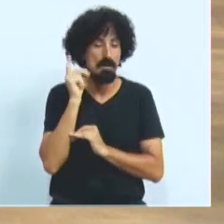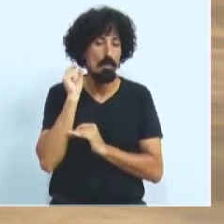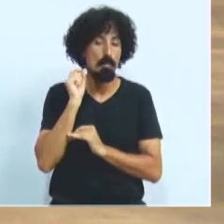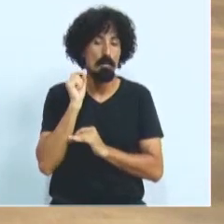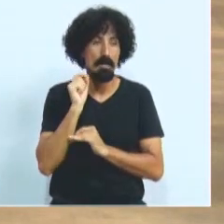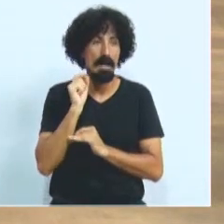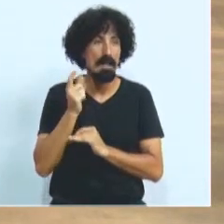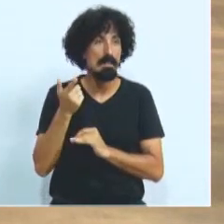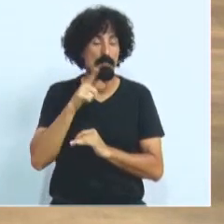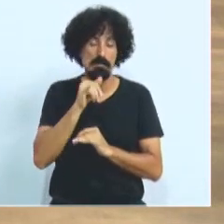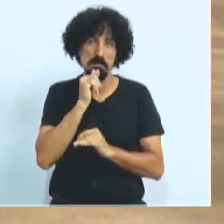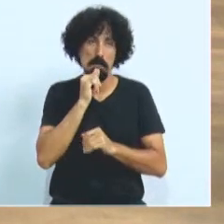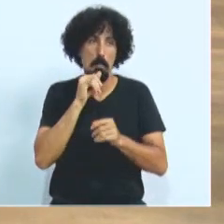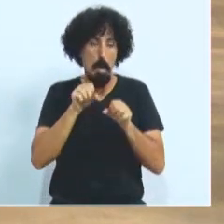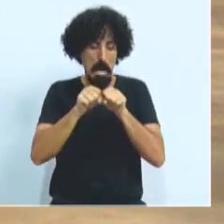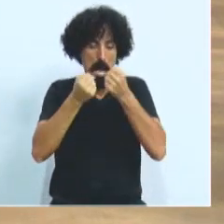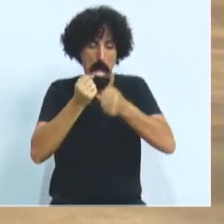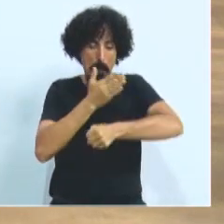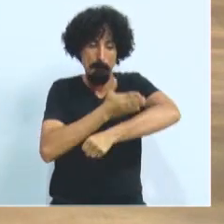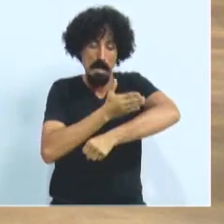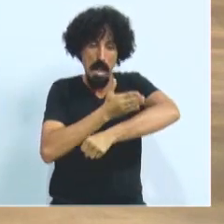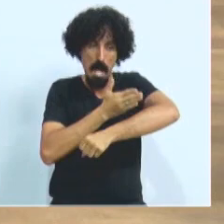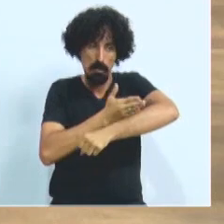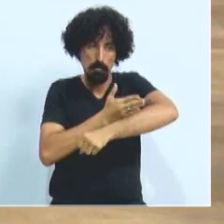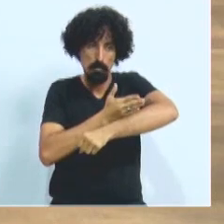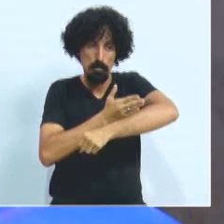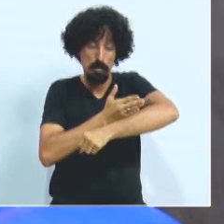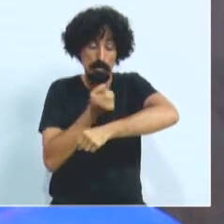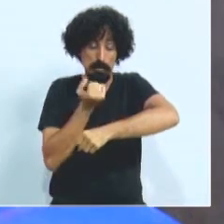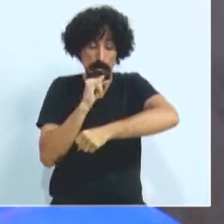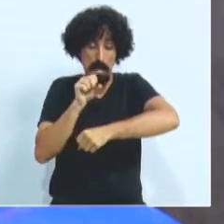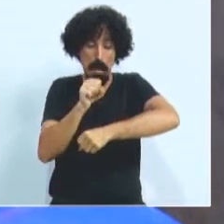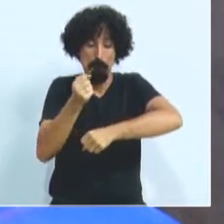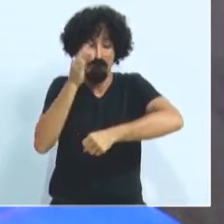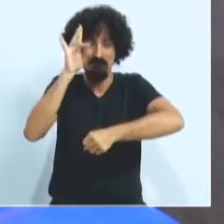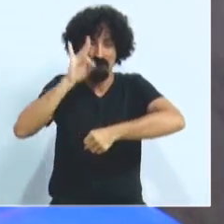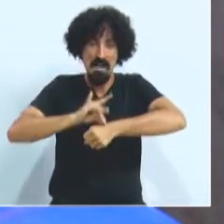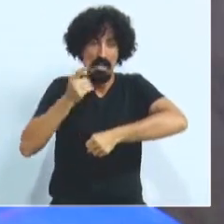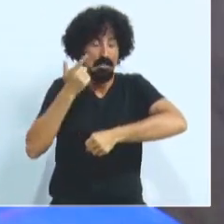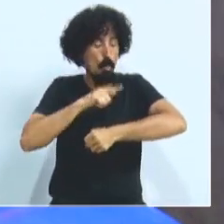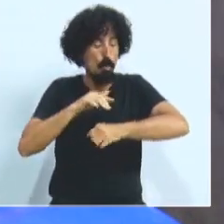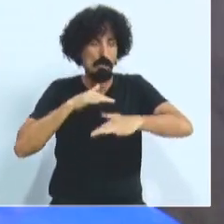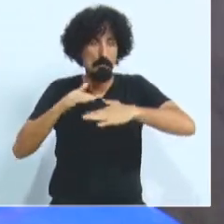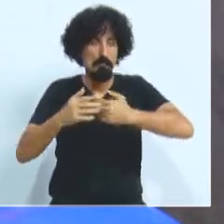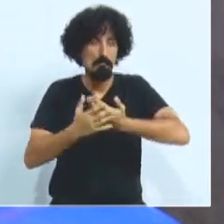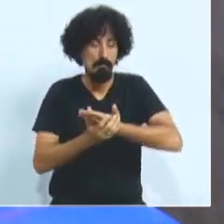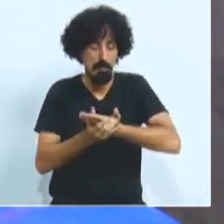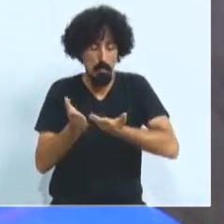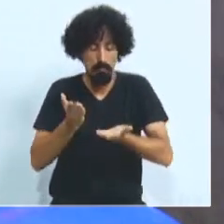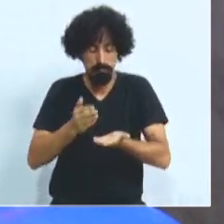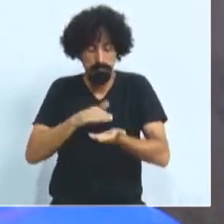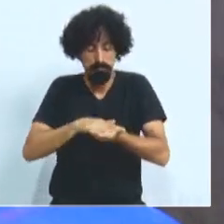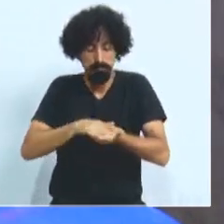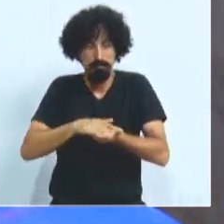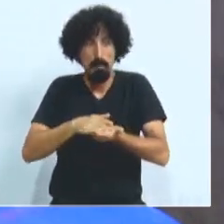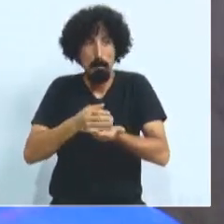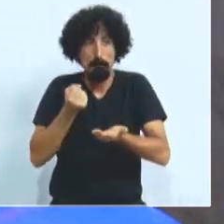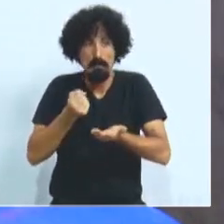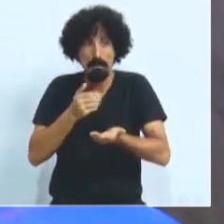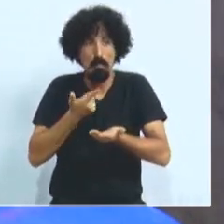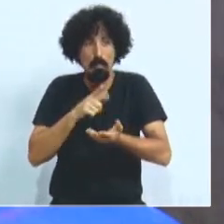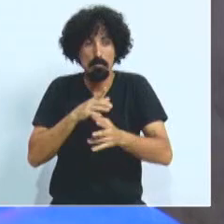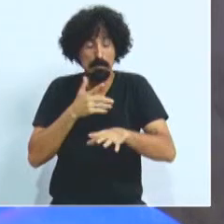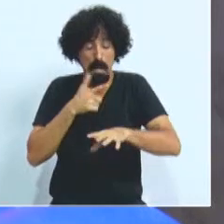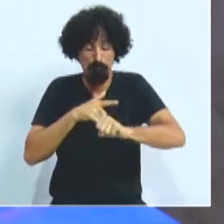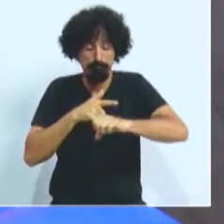perder a mobilidade do membro e do local que foi fraturado. Por exemplo, se eu fraturei o meu antebraço, eu já não